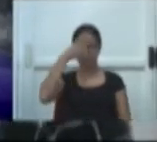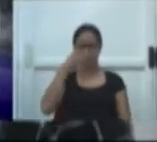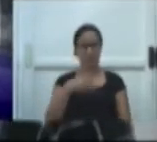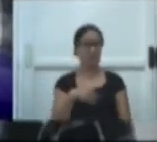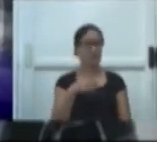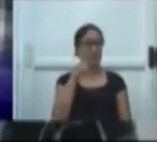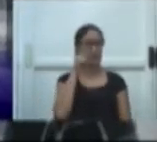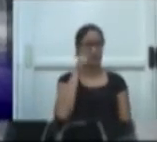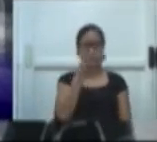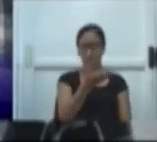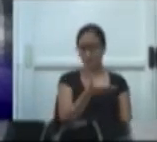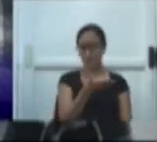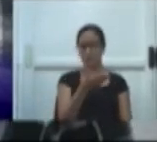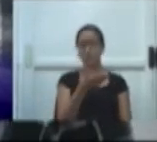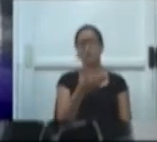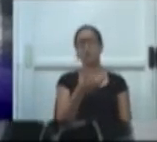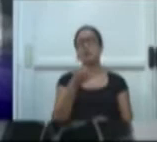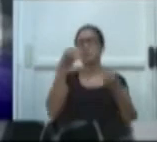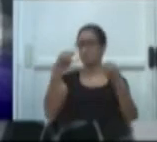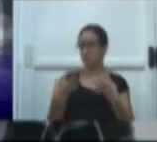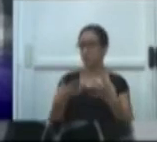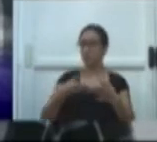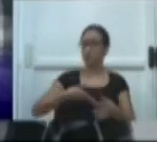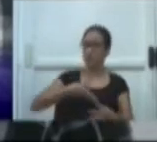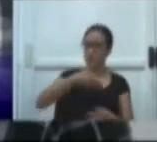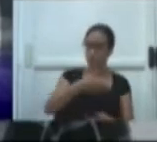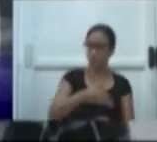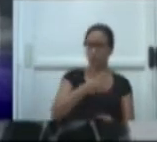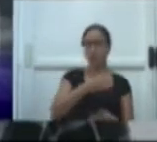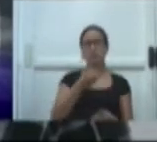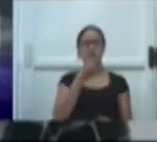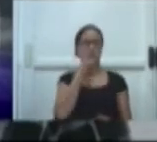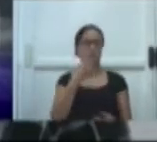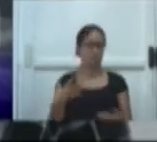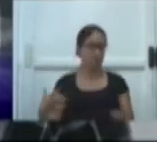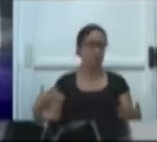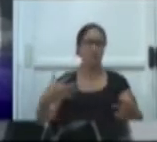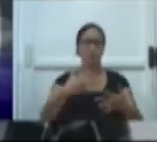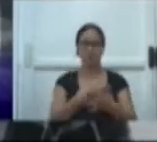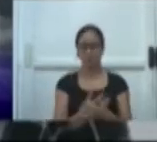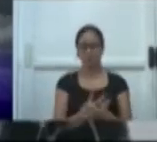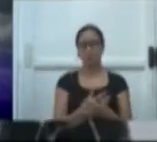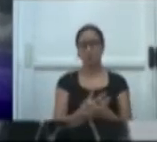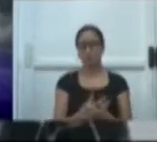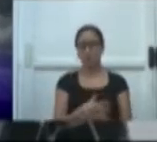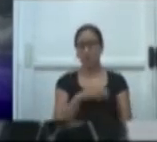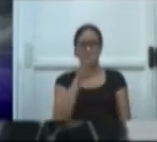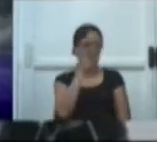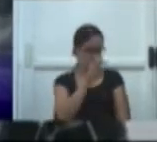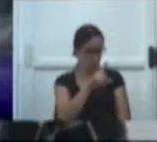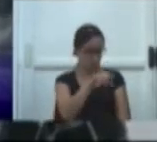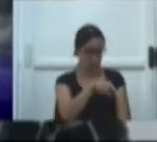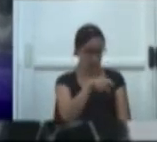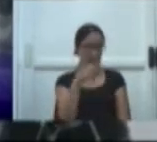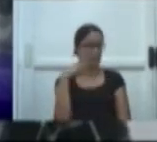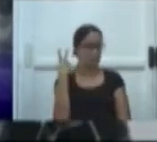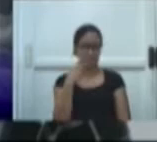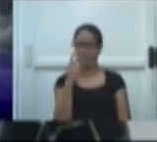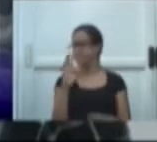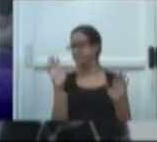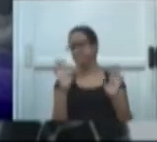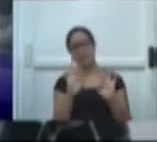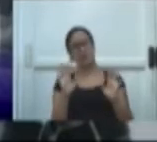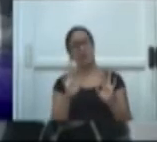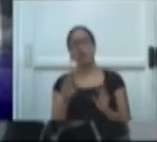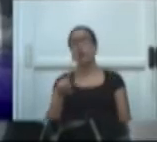e foi bem atendida. E não porque é a vereadora Érica Tanque. Eu conheço muitas pessoas que disseram para mim que foram bem atendidos. Eu